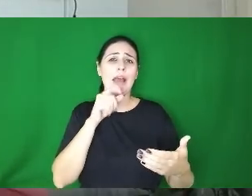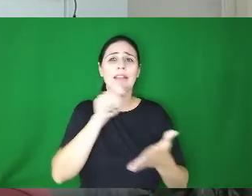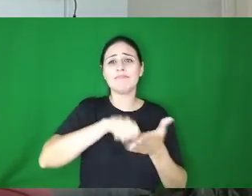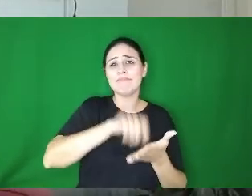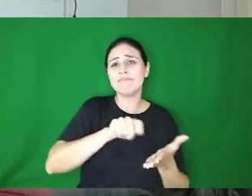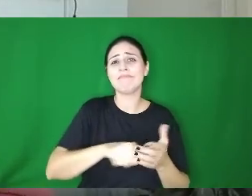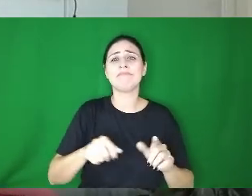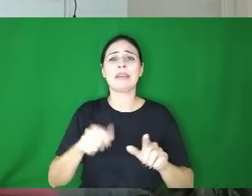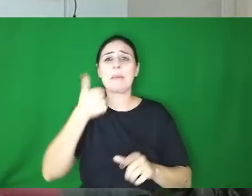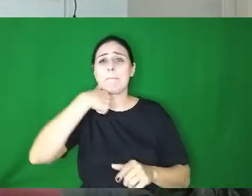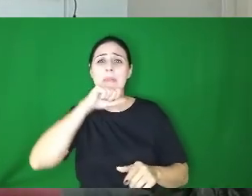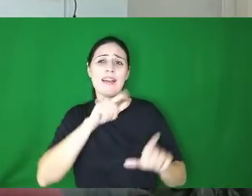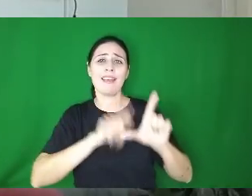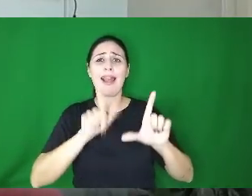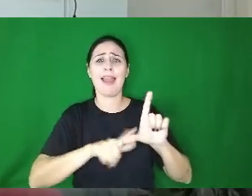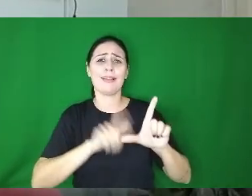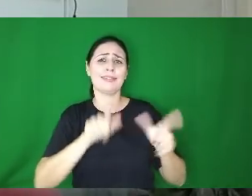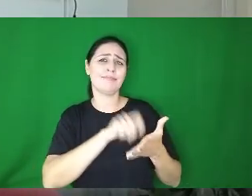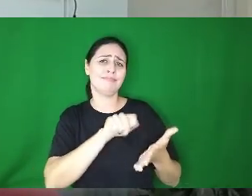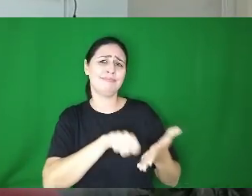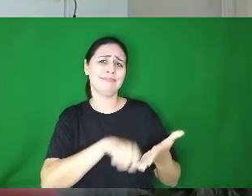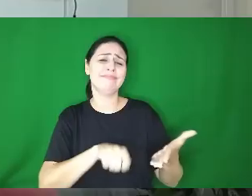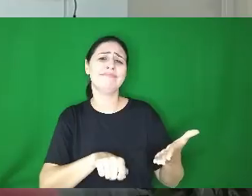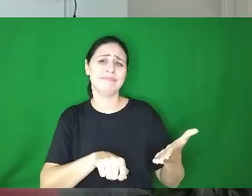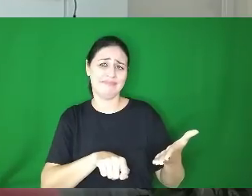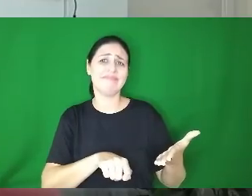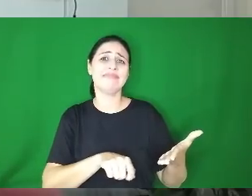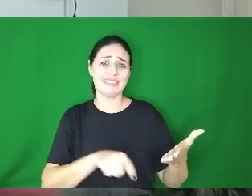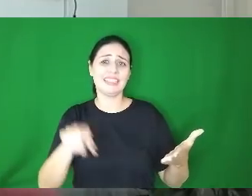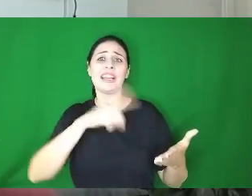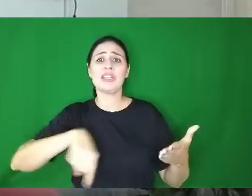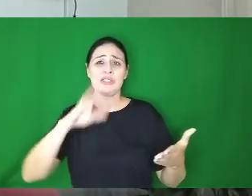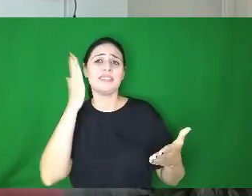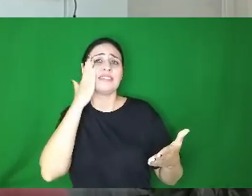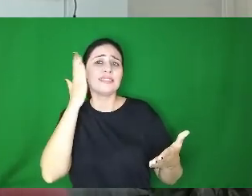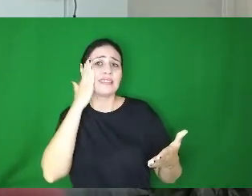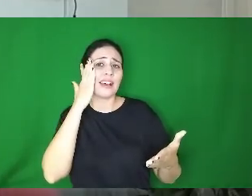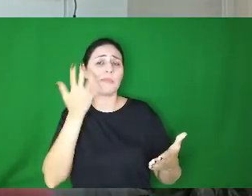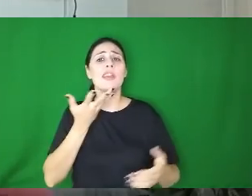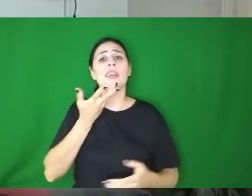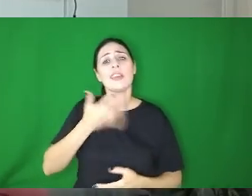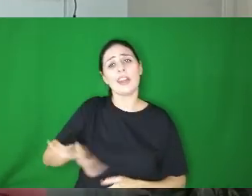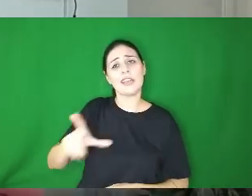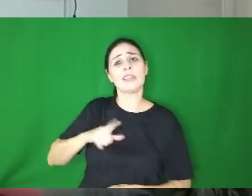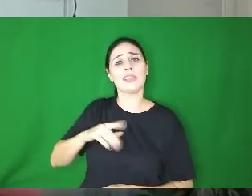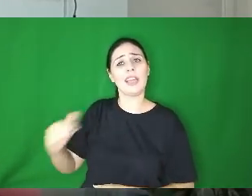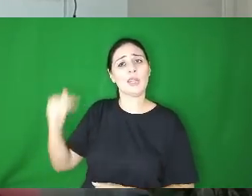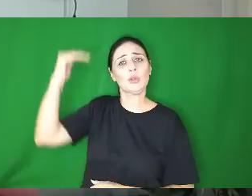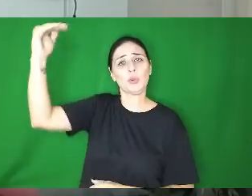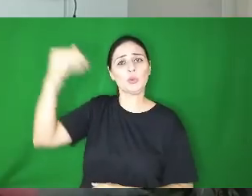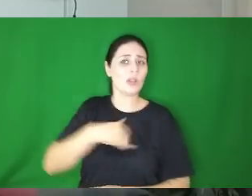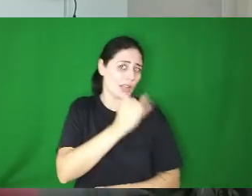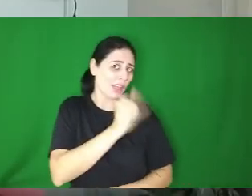e por que é importante esse alinhamento curricular quando a gente pensa nesse assunto do que a criança está nos retornando enquanto avaliação,